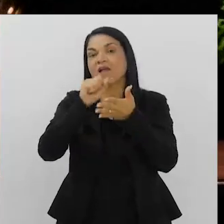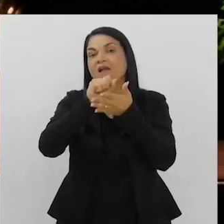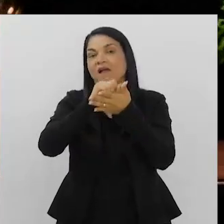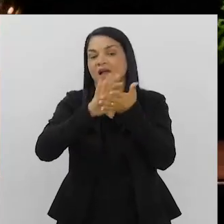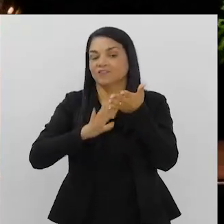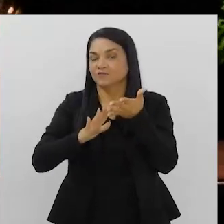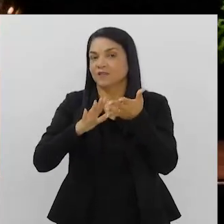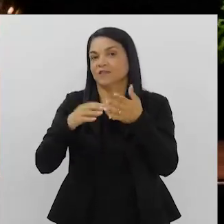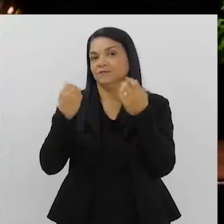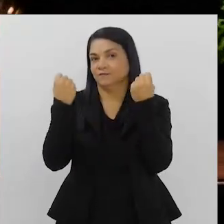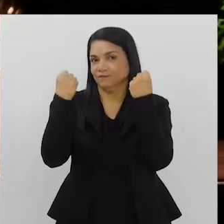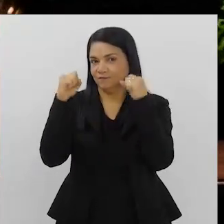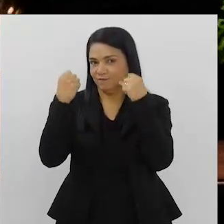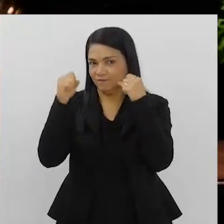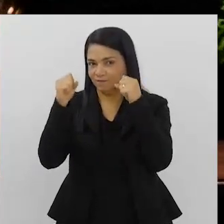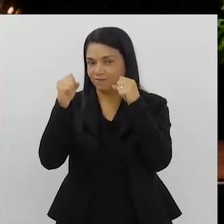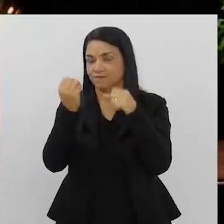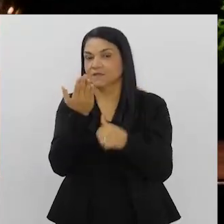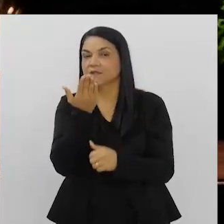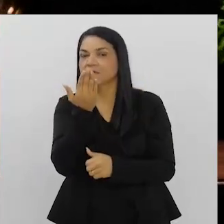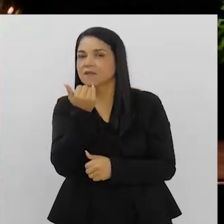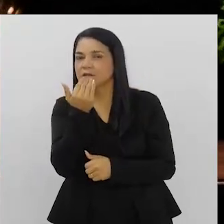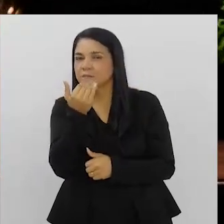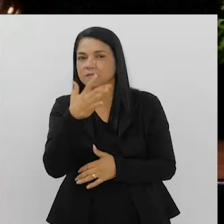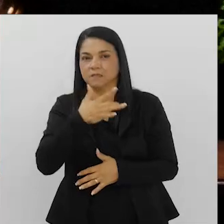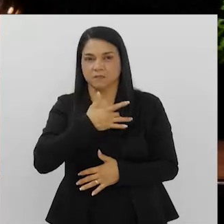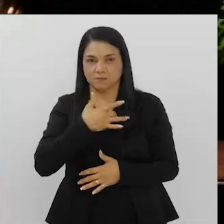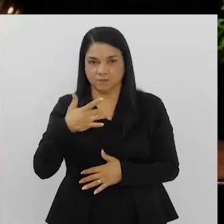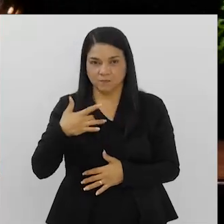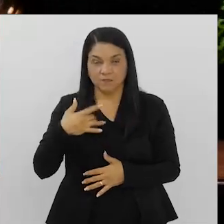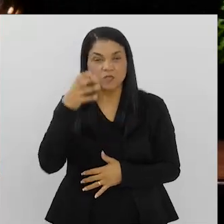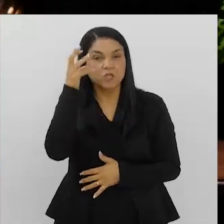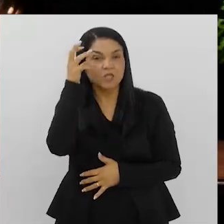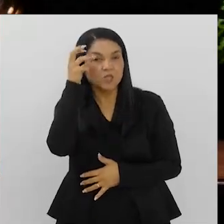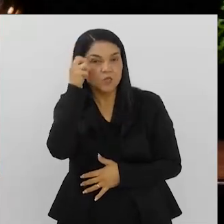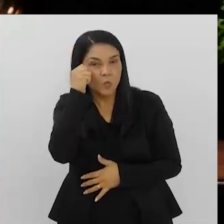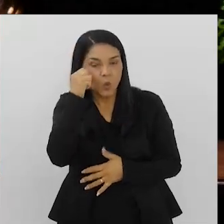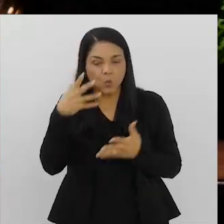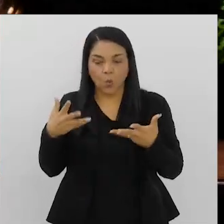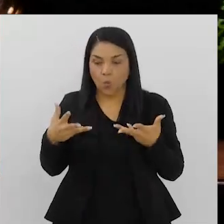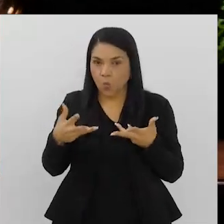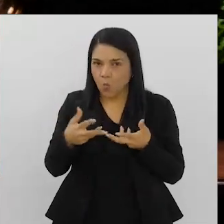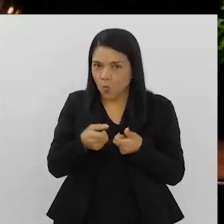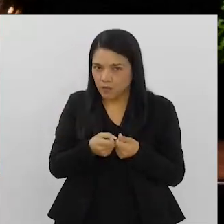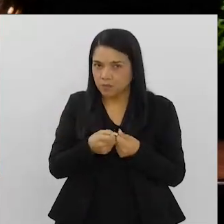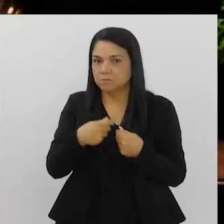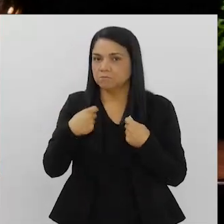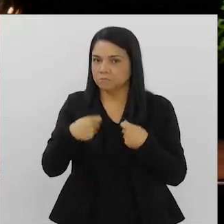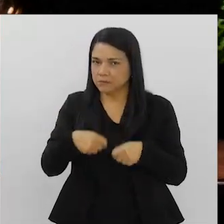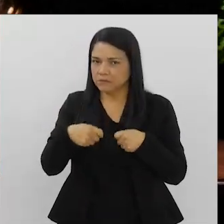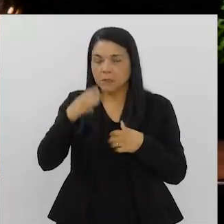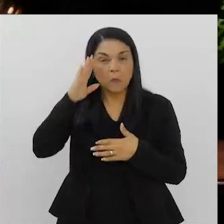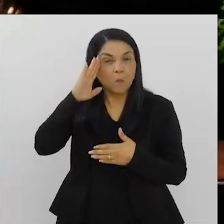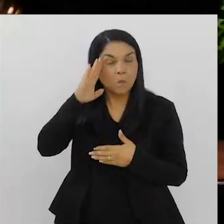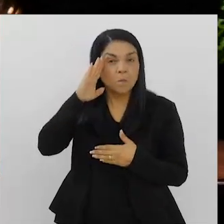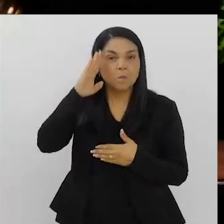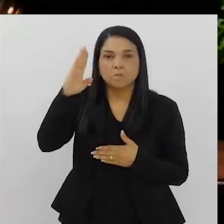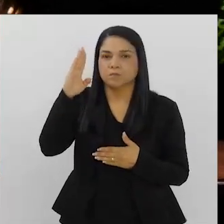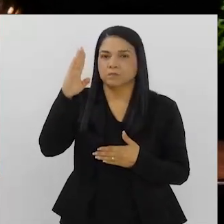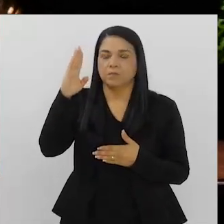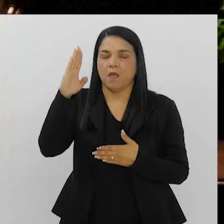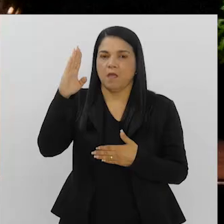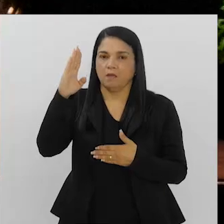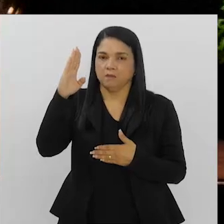como a prática da atividade física, alimentação saudável, o sono de qualidade. Isso são